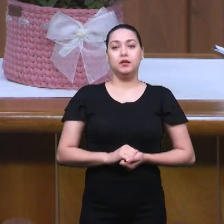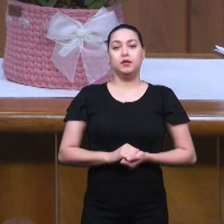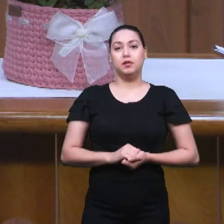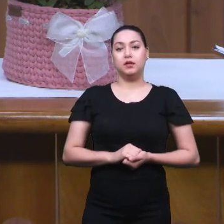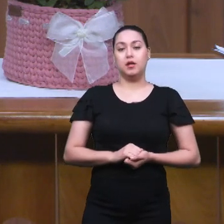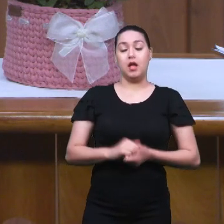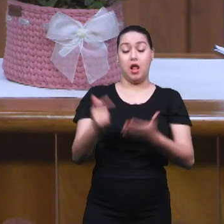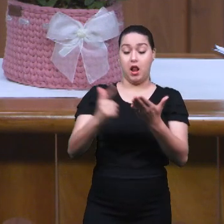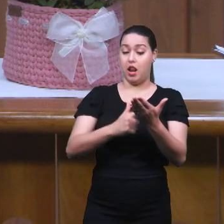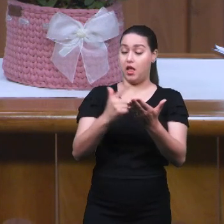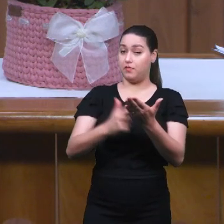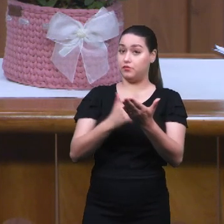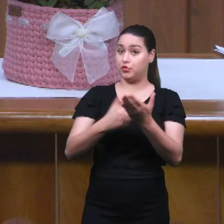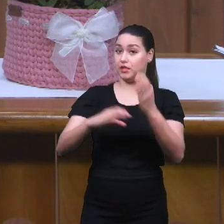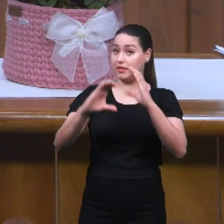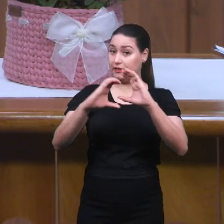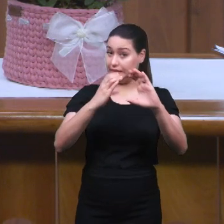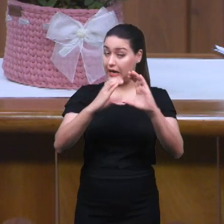de Cantares, e